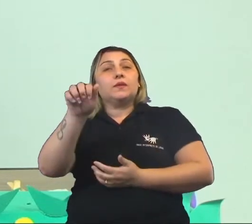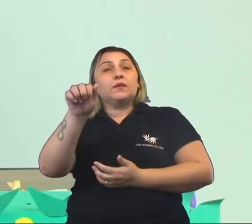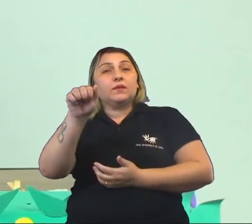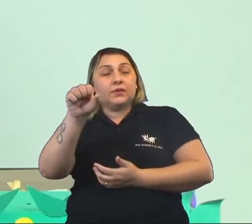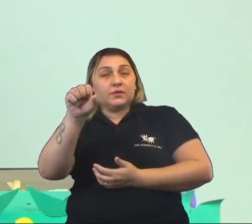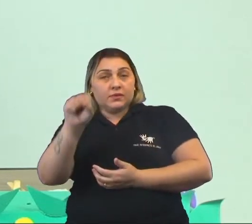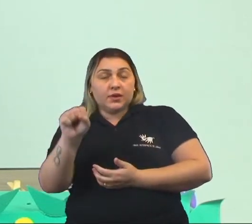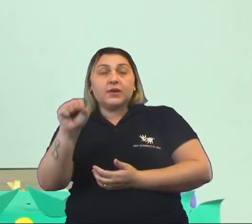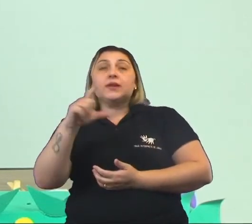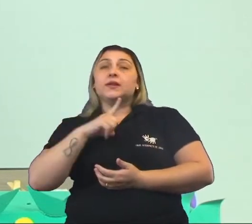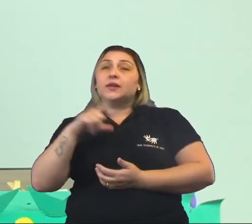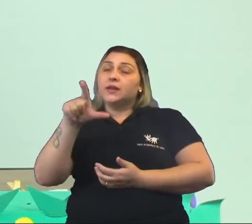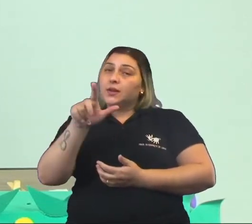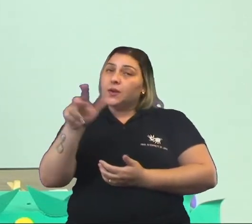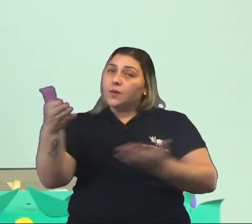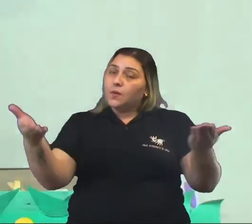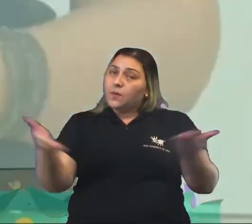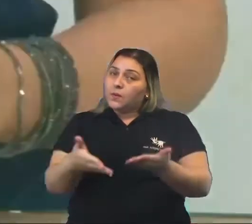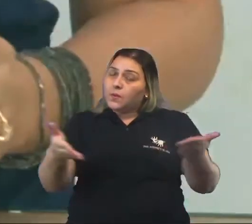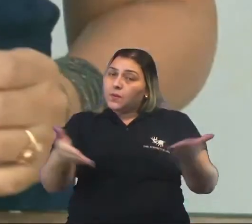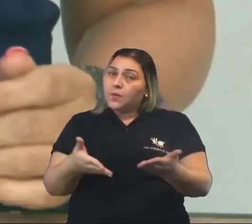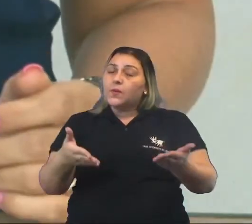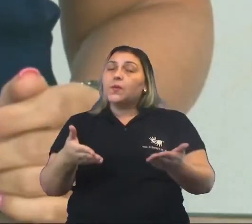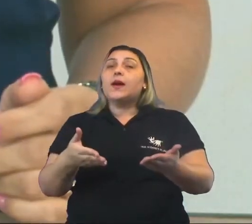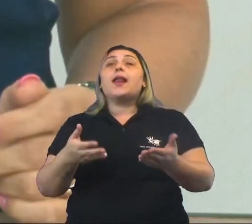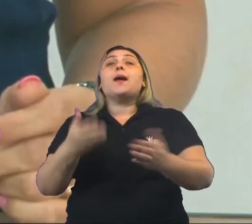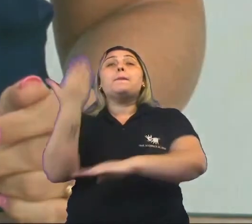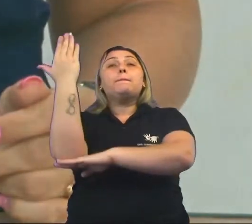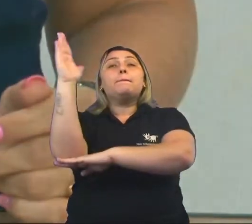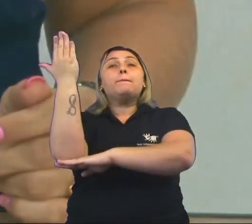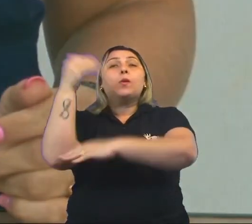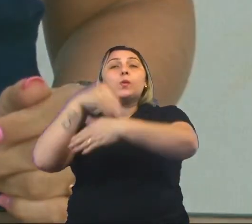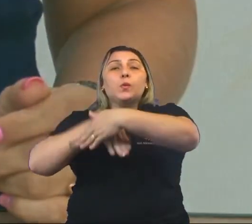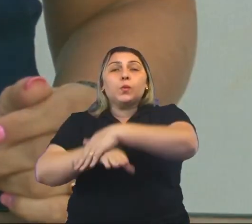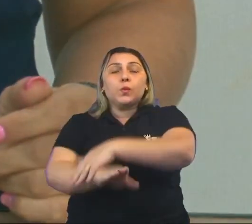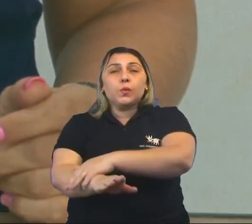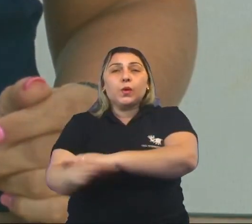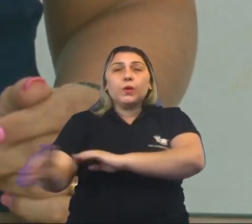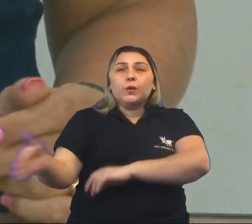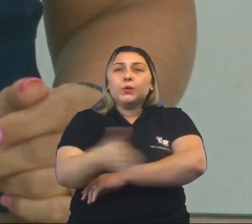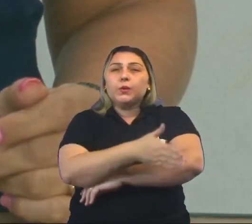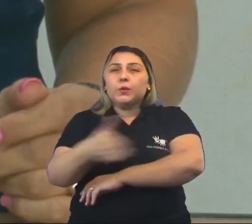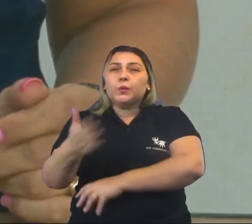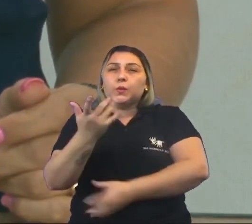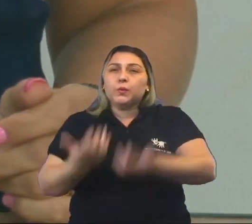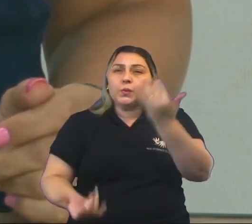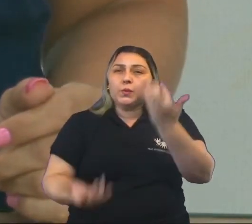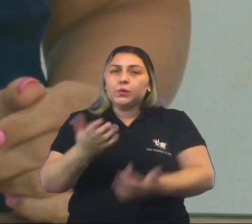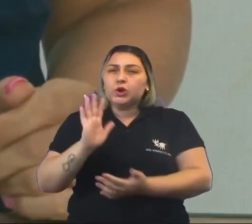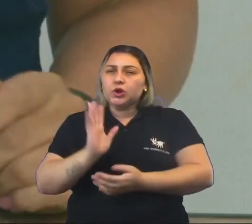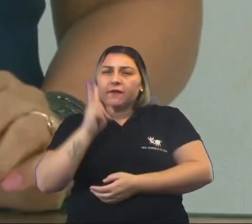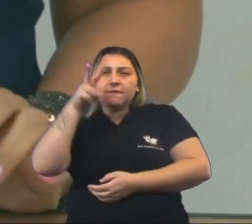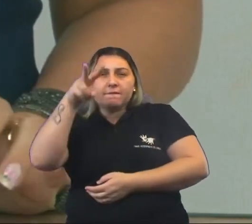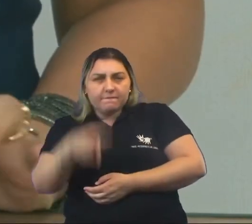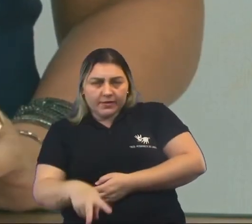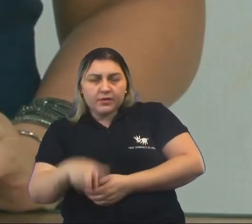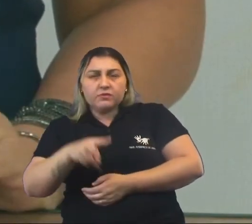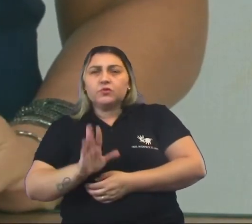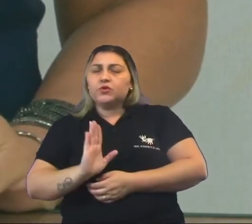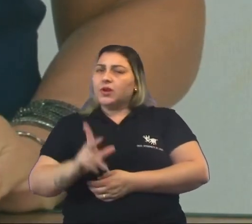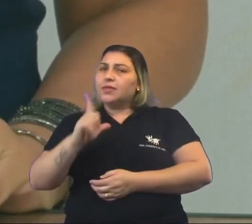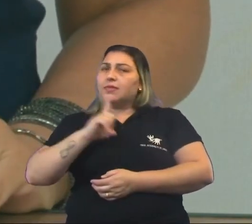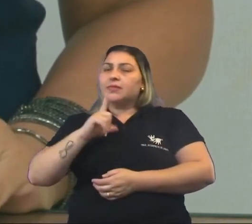fogão que era utilizado no passado era o fogão a lenha. Alguém já viu algum fogão a lenha? Já teve